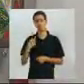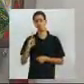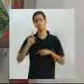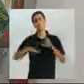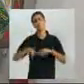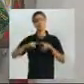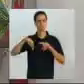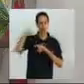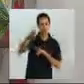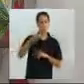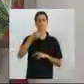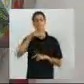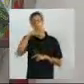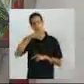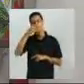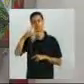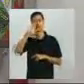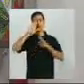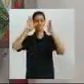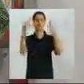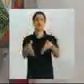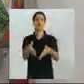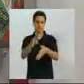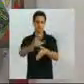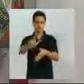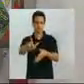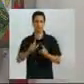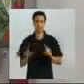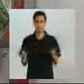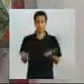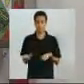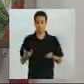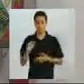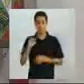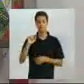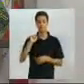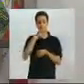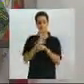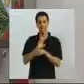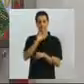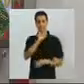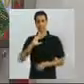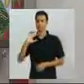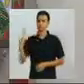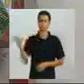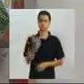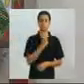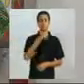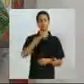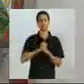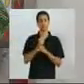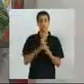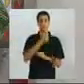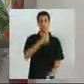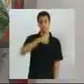pronunciamento eu me detenho um pouco mais aqui em blumenau, mas em todo o estado de Santa Catarina, em 1980, nós